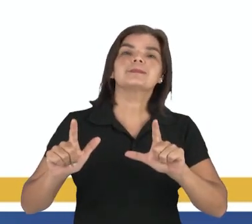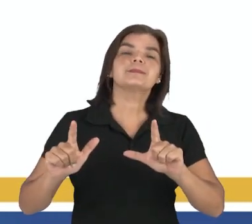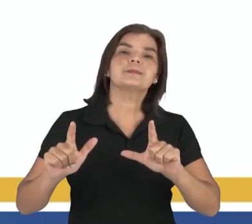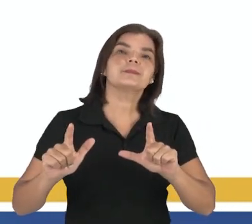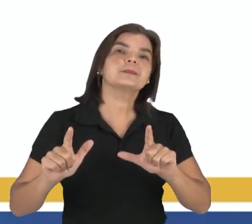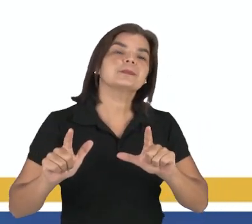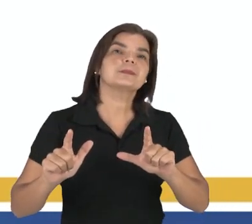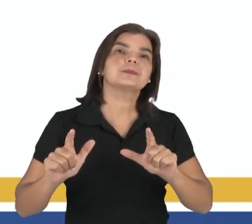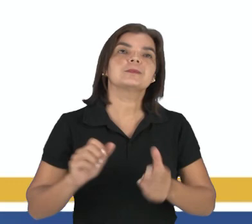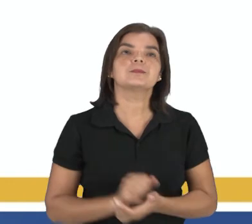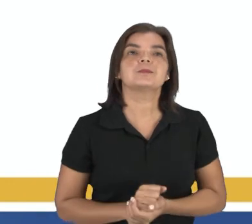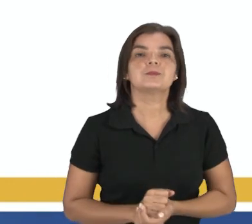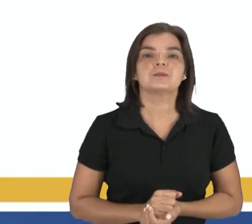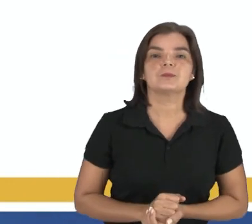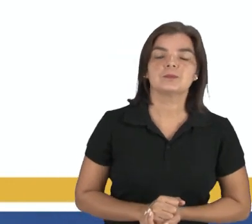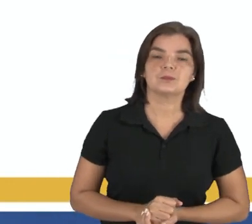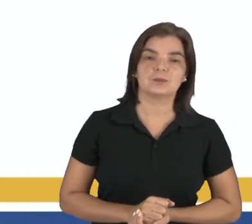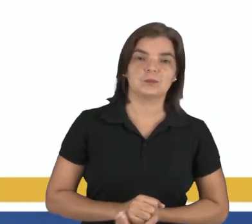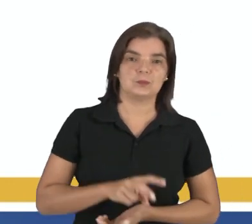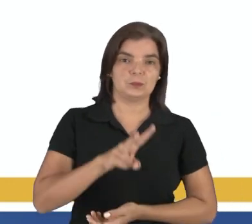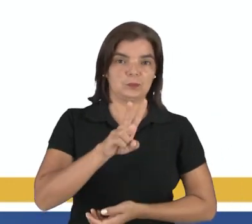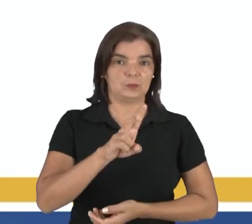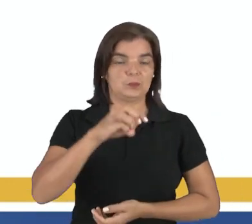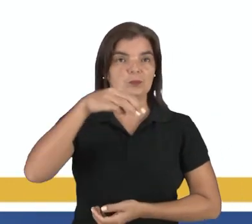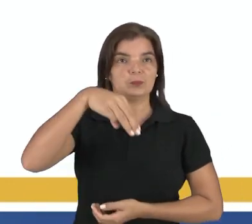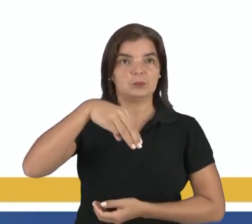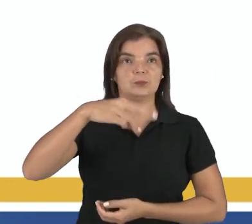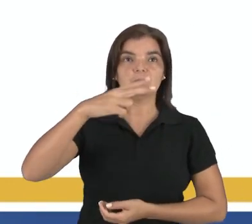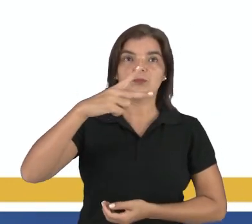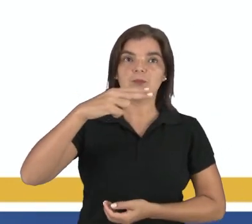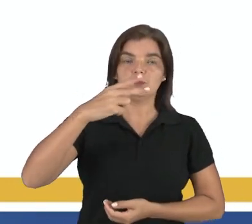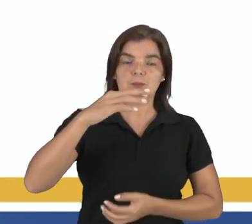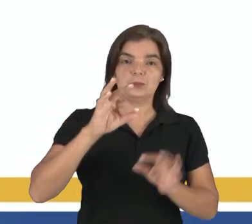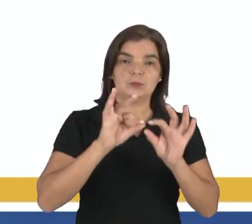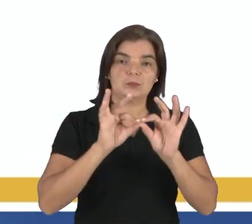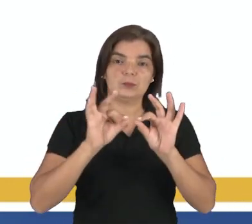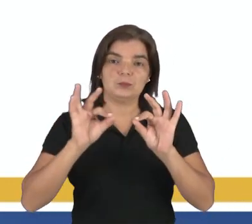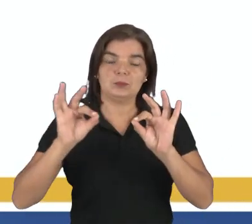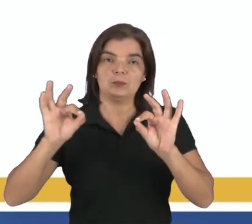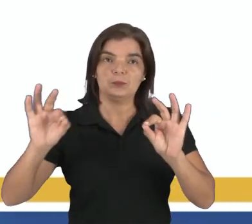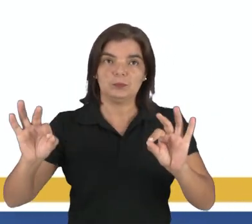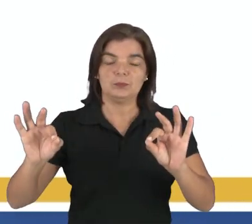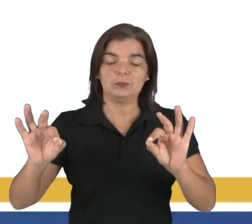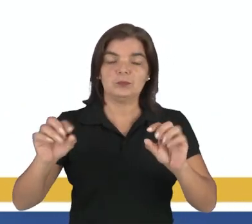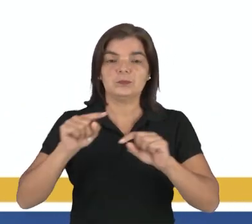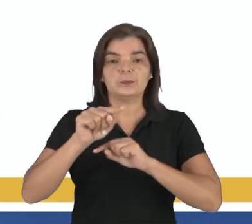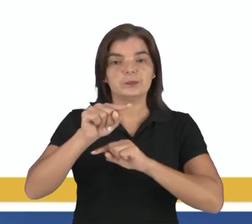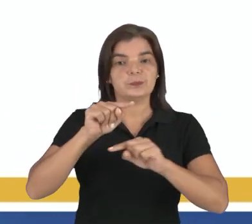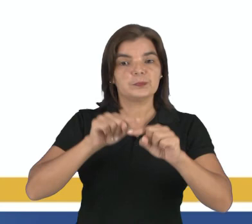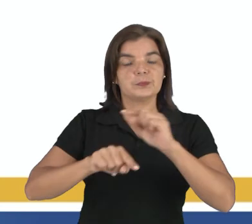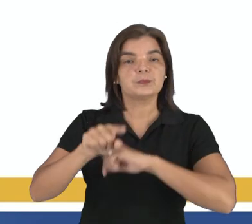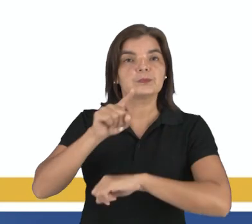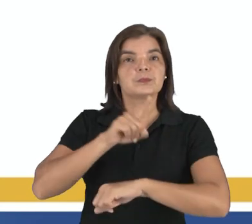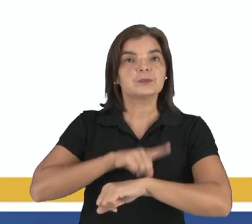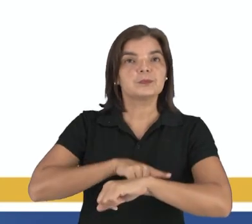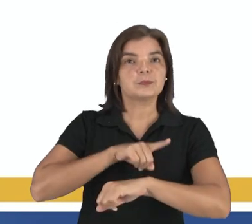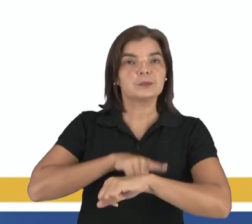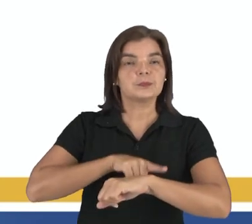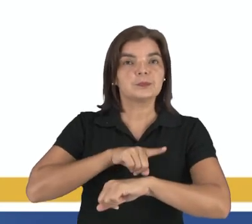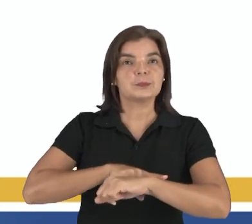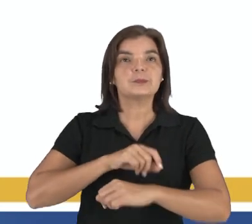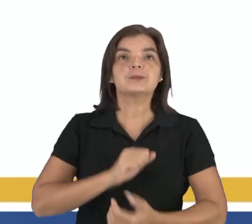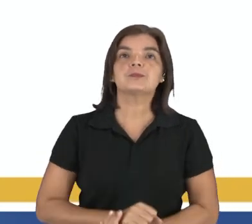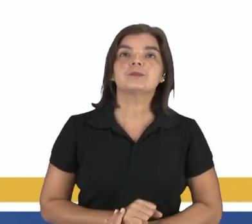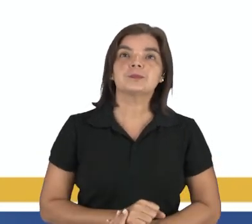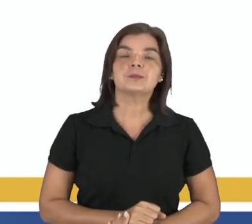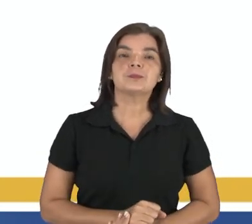das razões especiais. Então, nós vamos ter aí que a velocidade média é igual à distância percorrida dividido